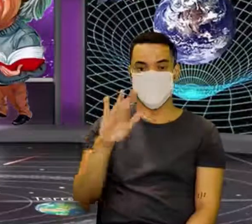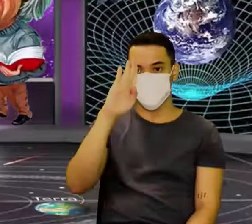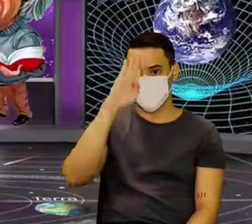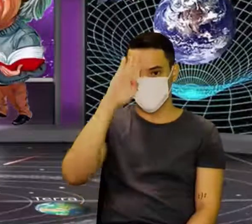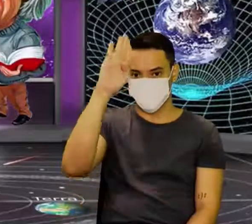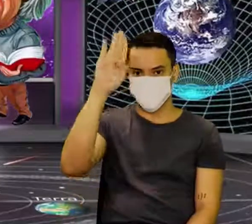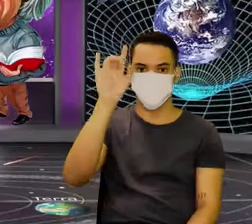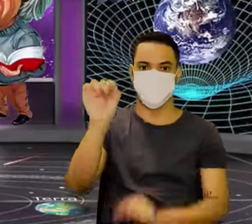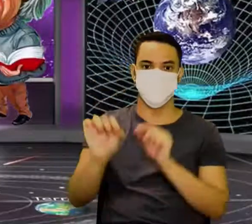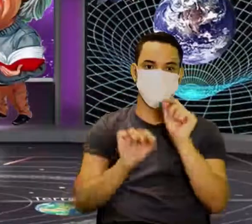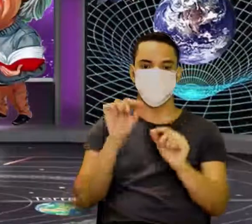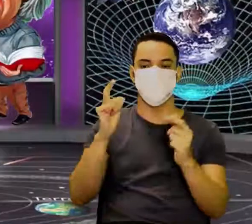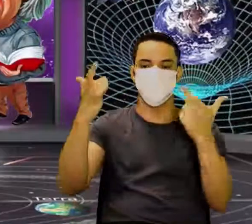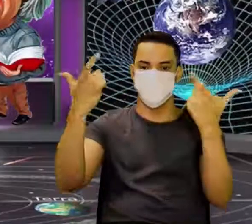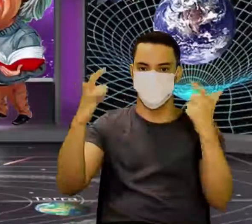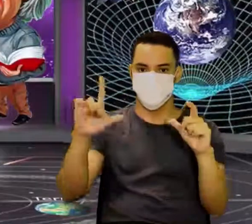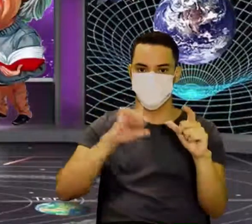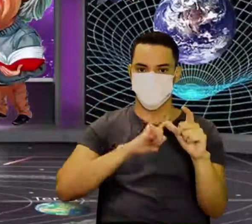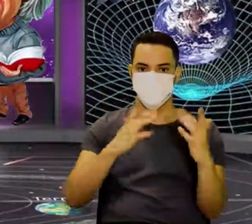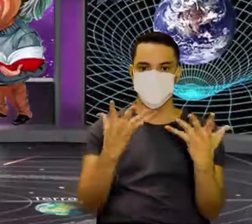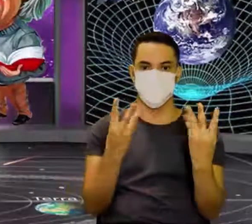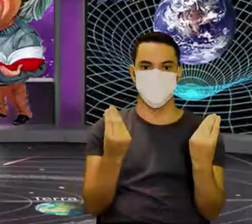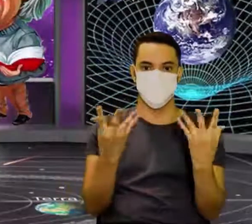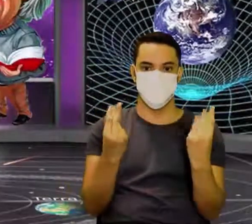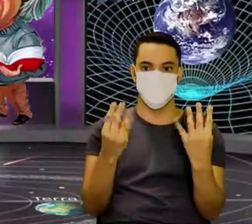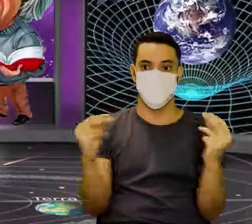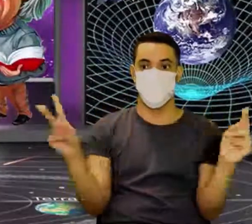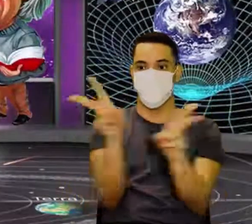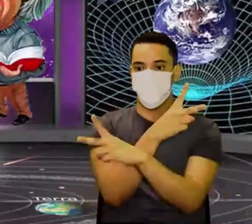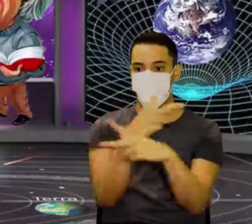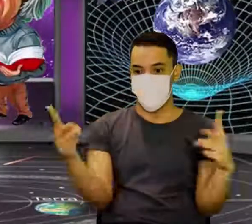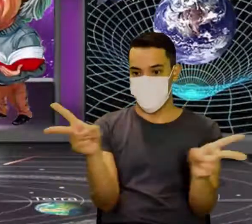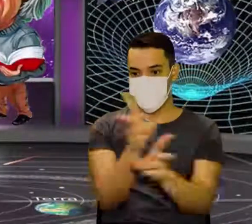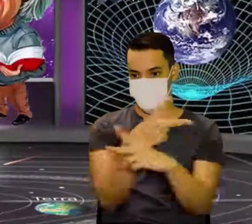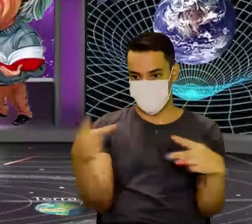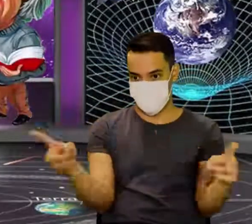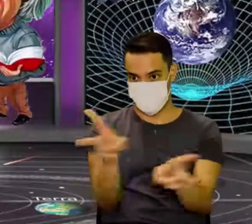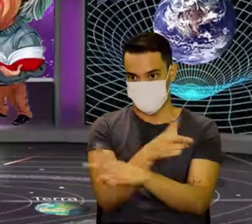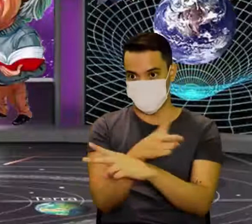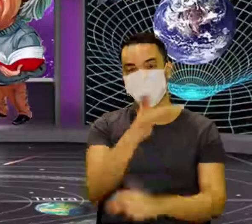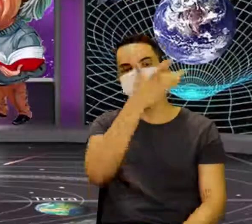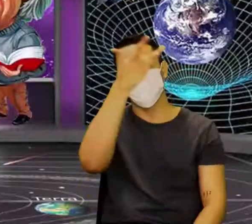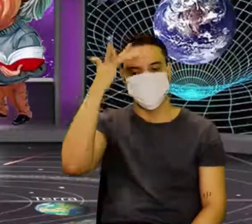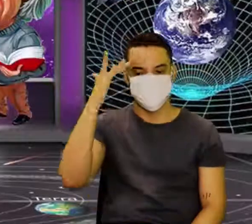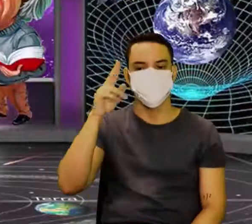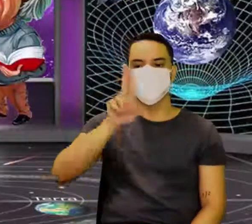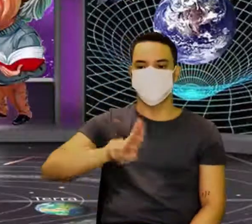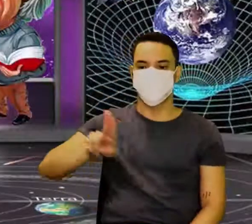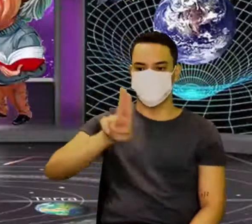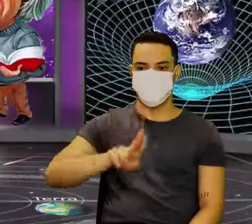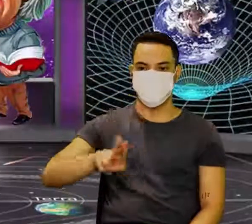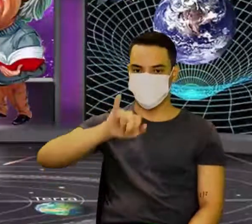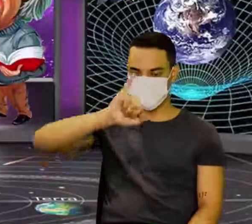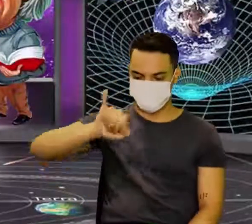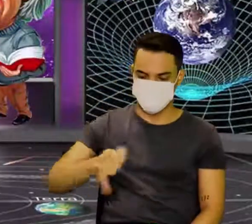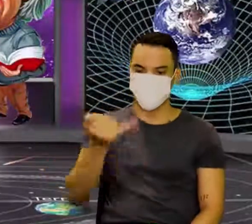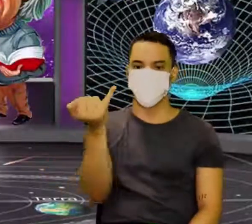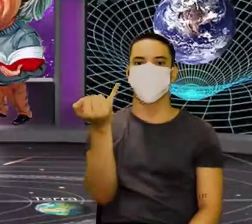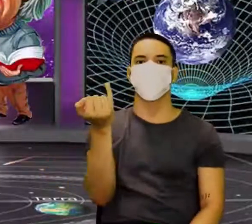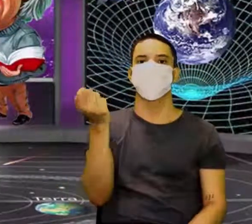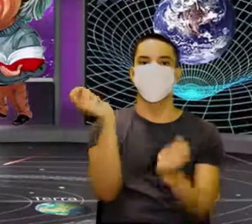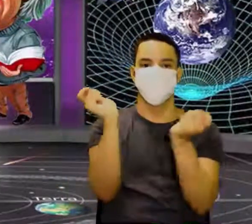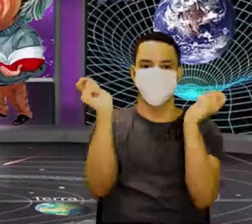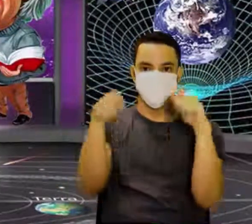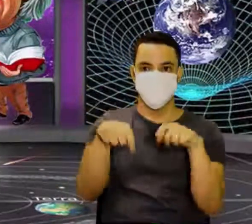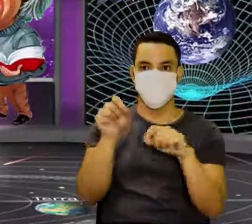em regiões onde tem grande incidência de vento, o pessoal utiliza isso daí para poder